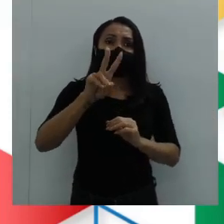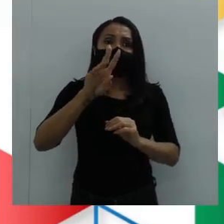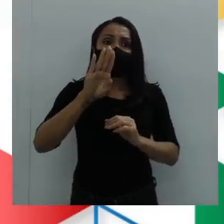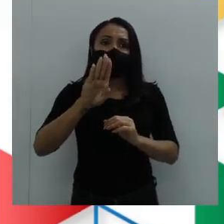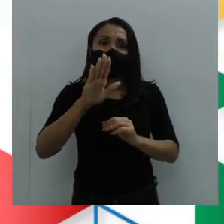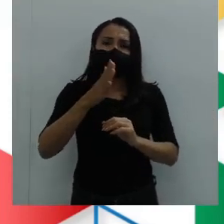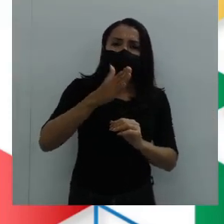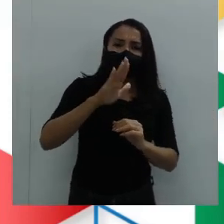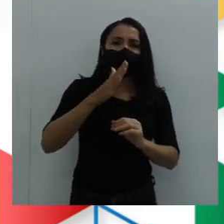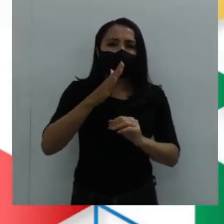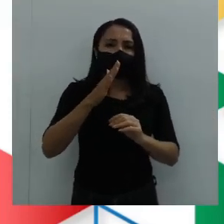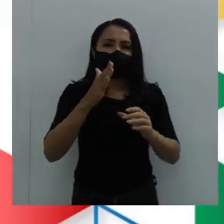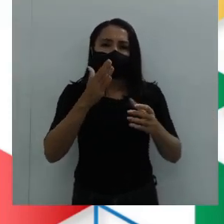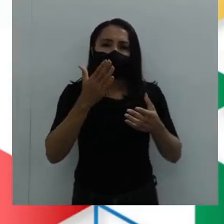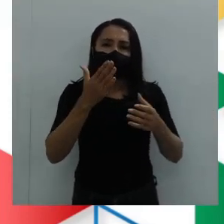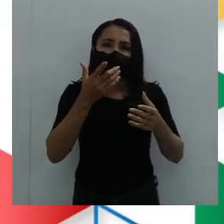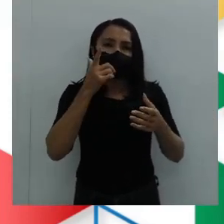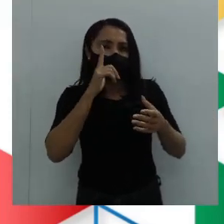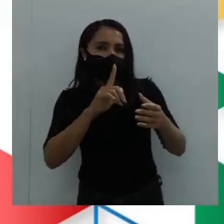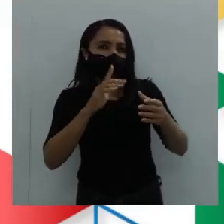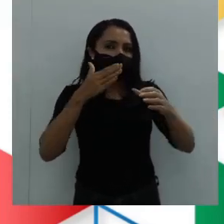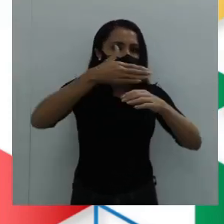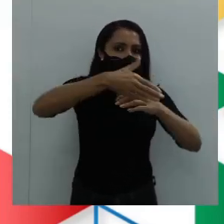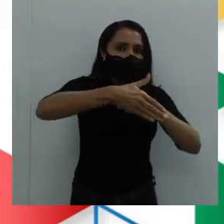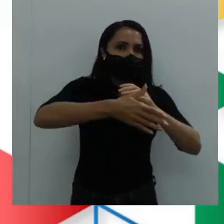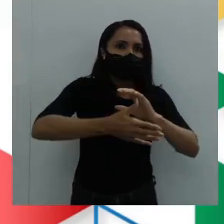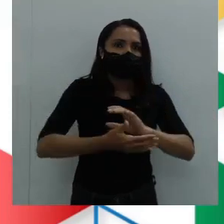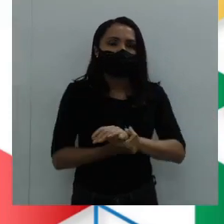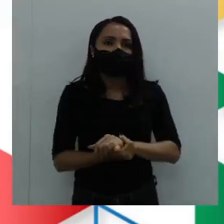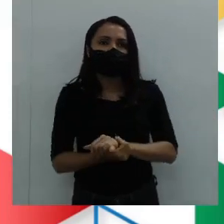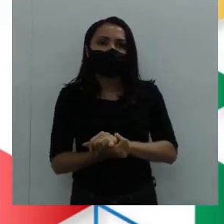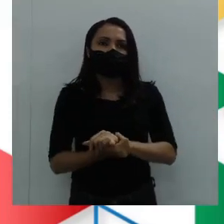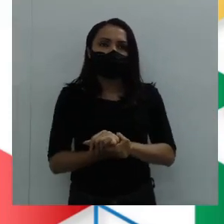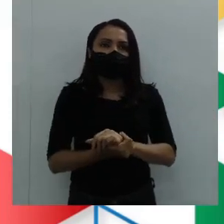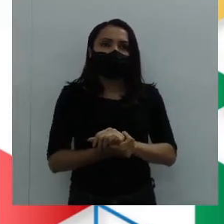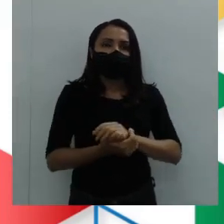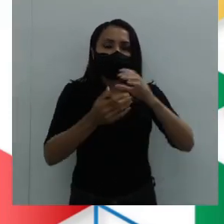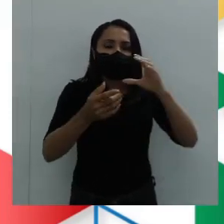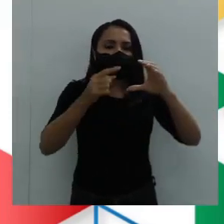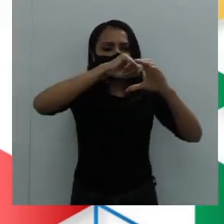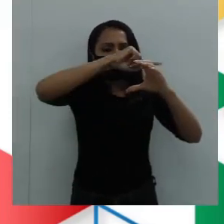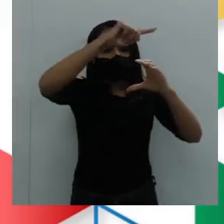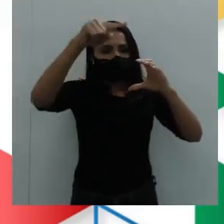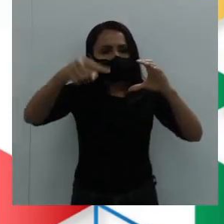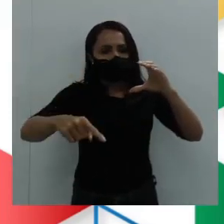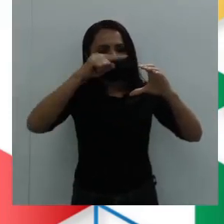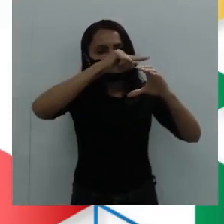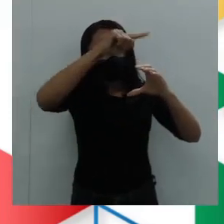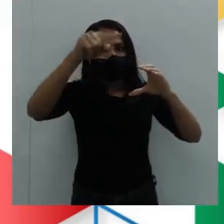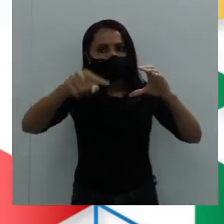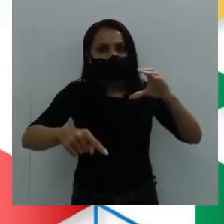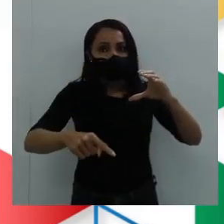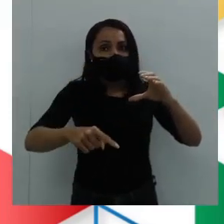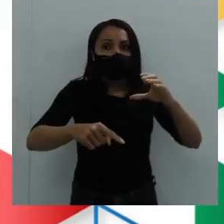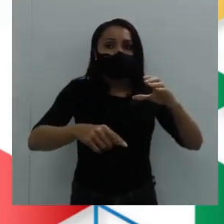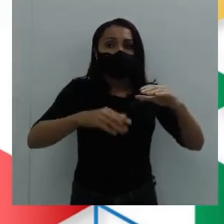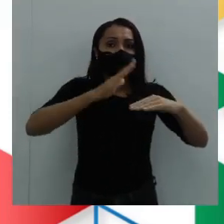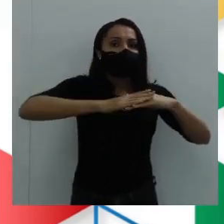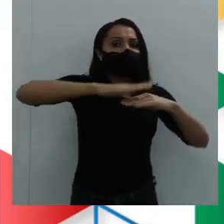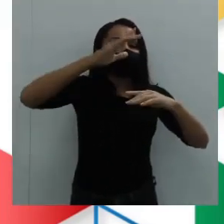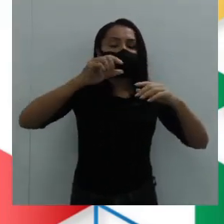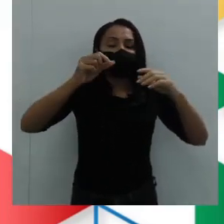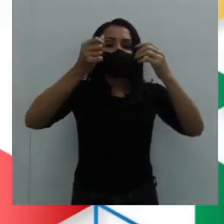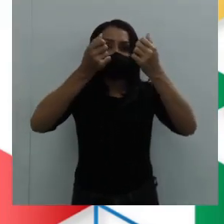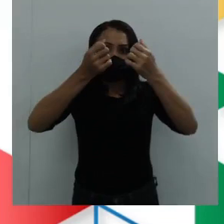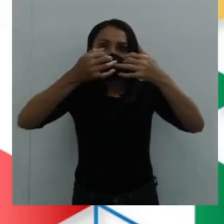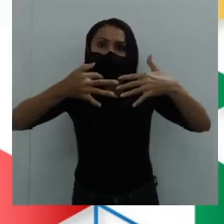porque depois ela vai repelir. Né? O raio UVA, ela entra, mas o que mais prejudica, na realidade, são os raios